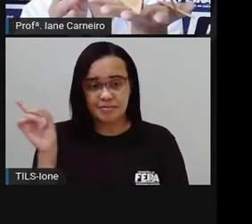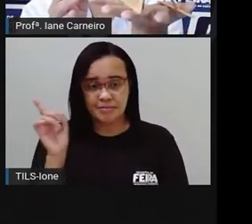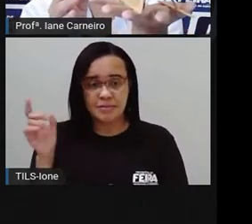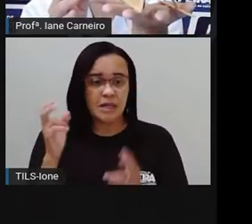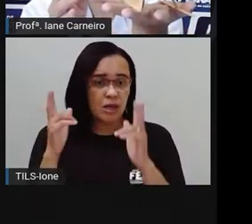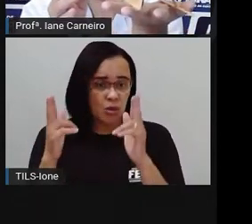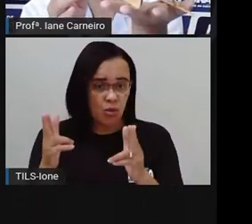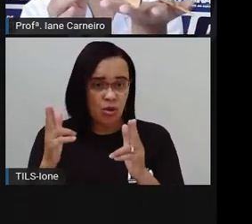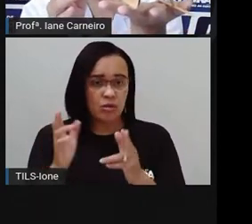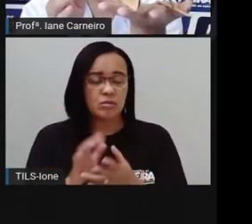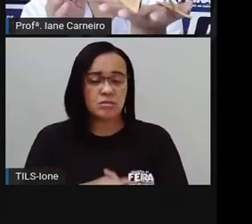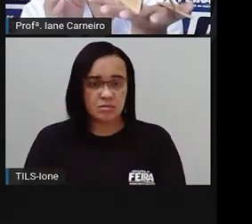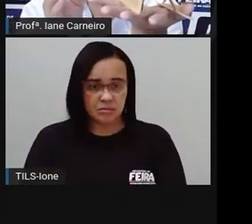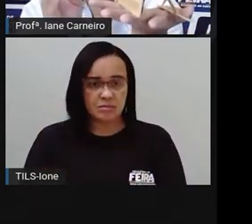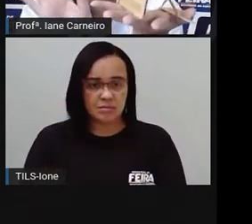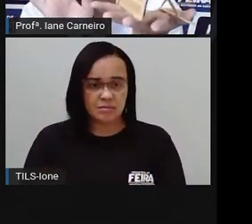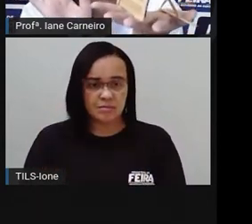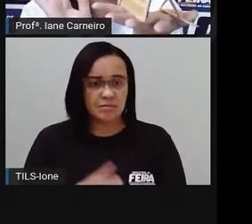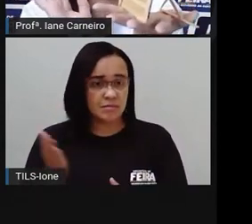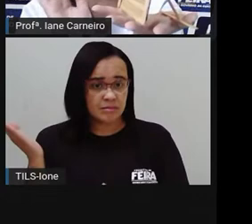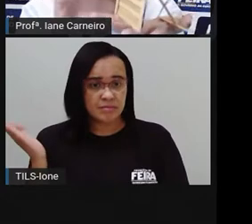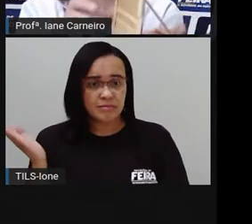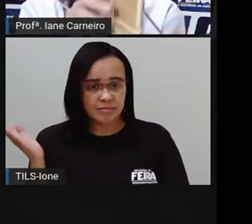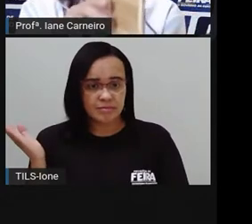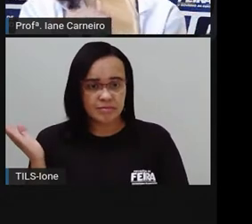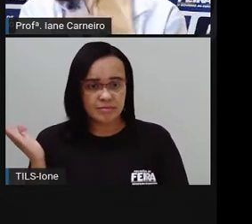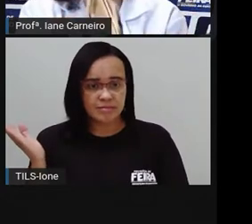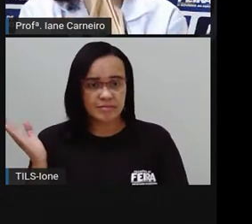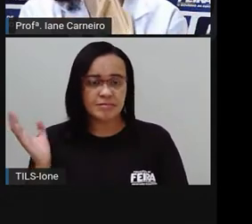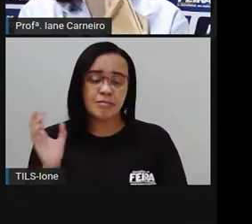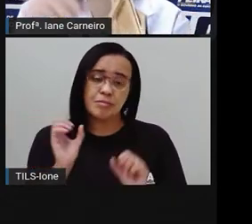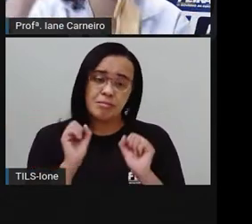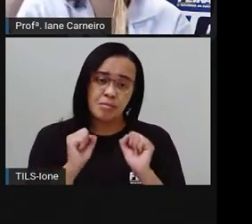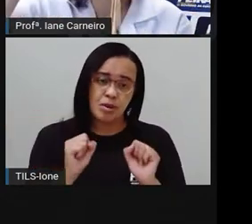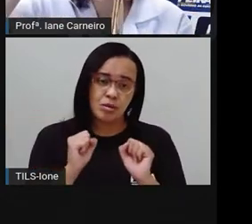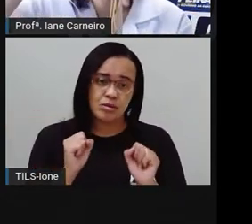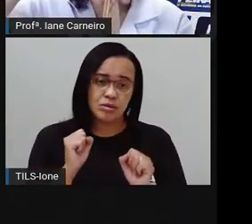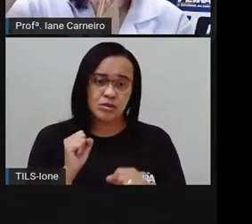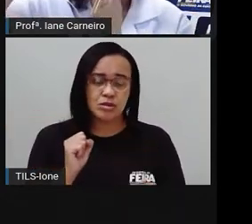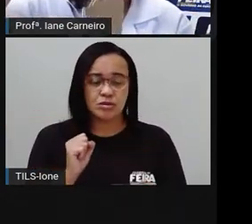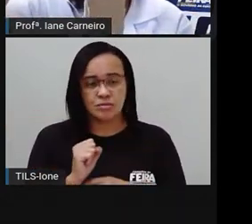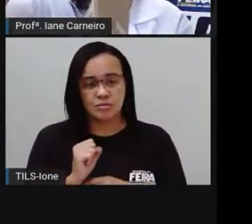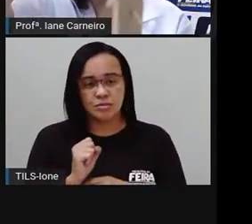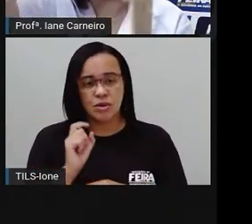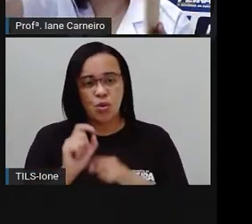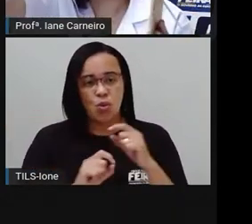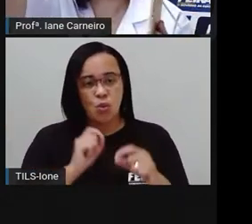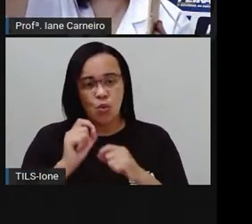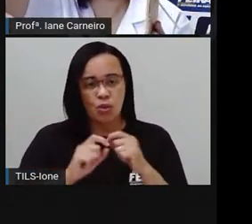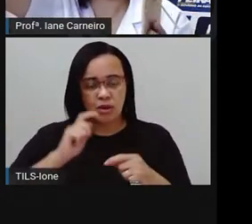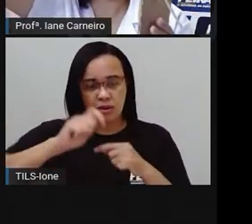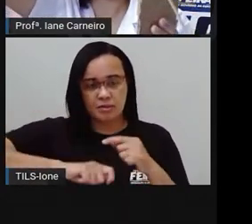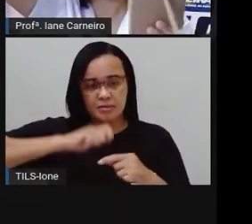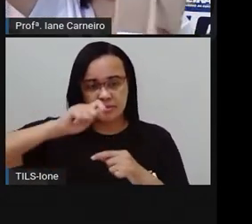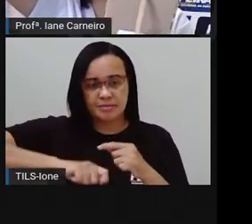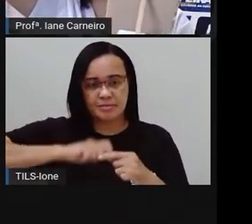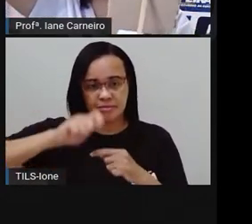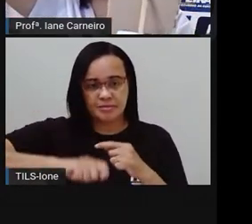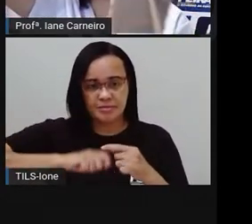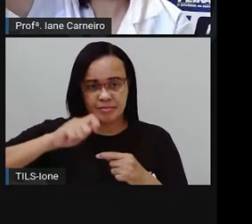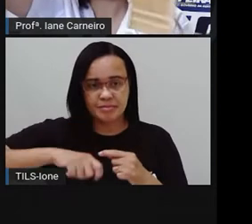mão da Pro, ó, se você não quiser que ele fique assim, você pode amarrar um barbantezinho aqui em